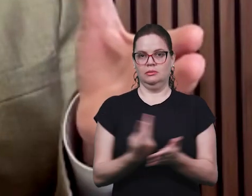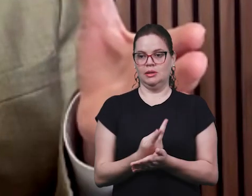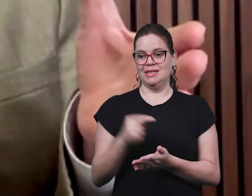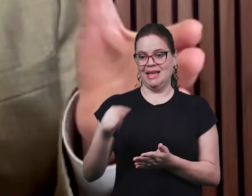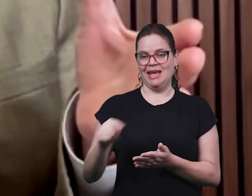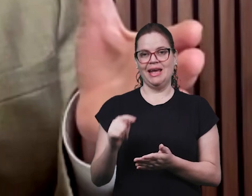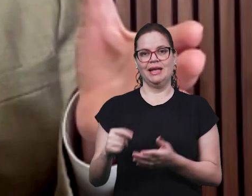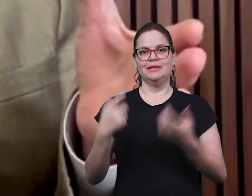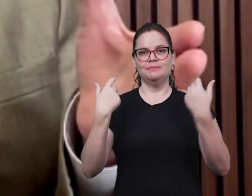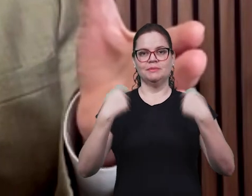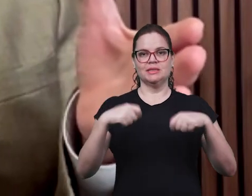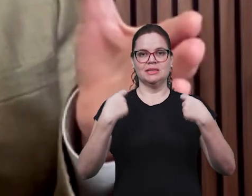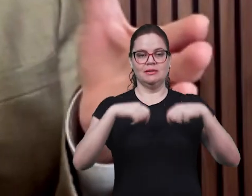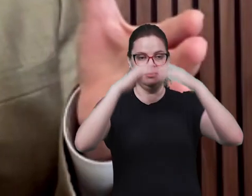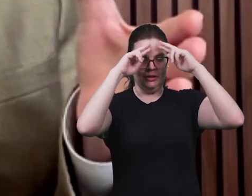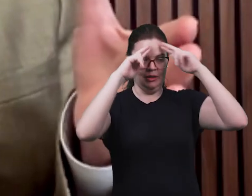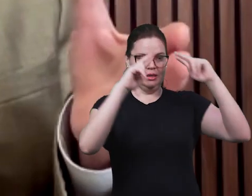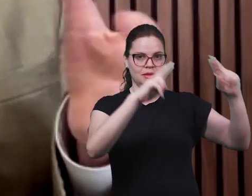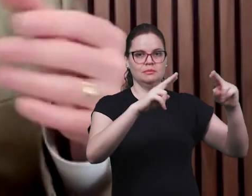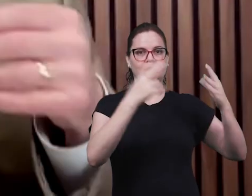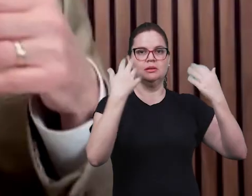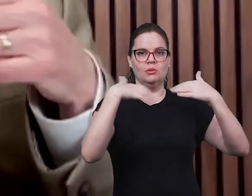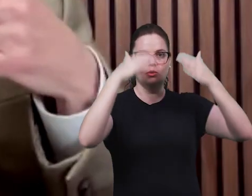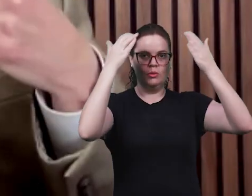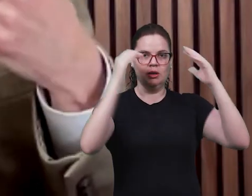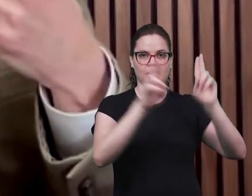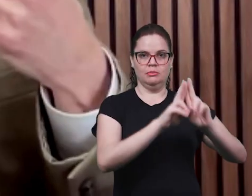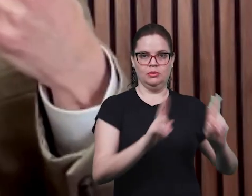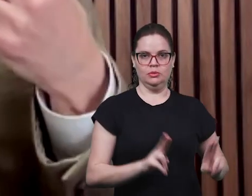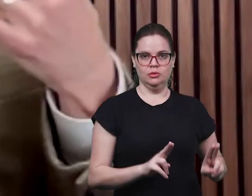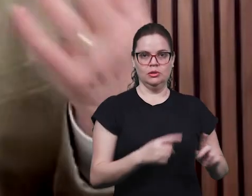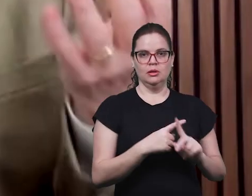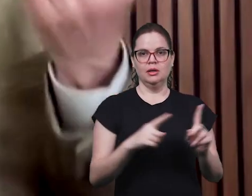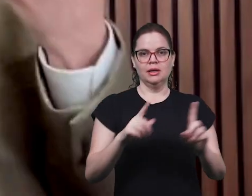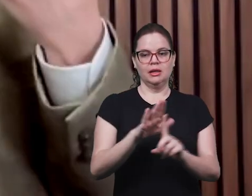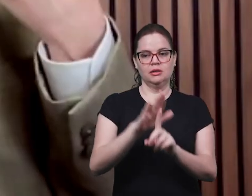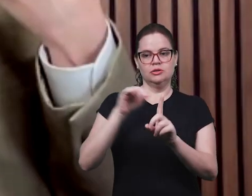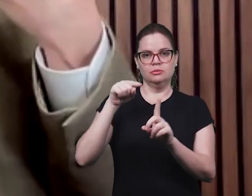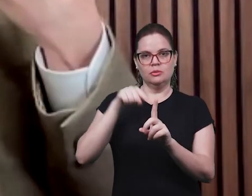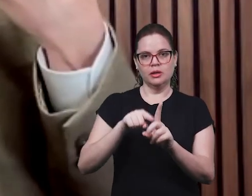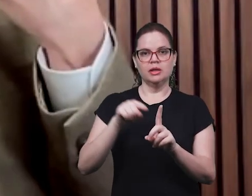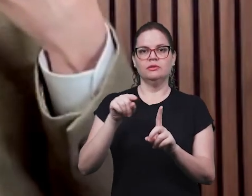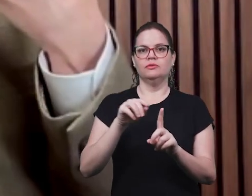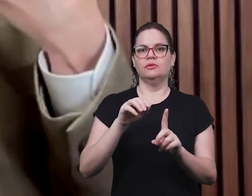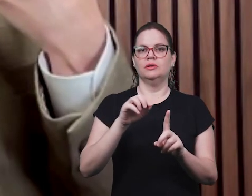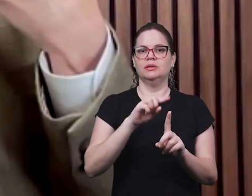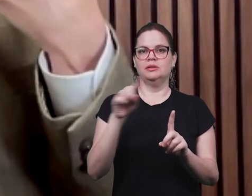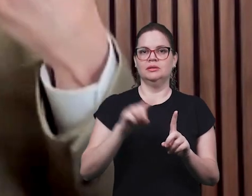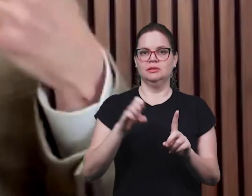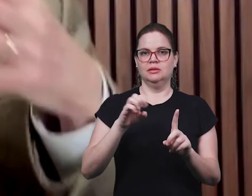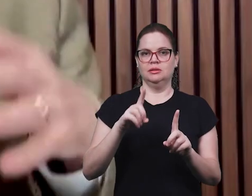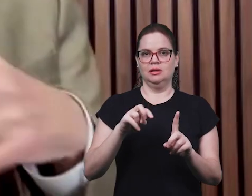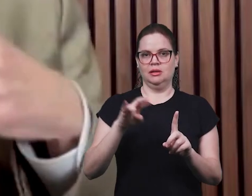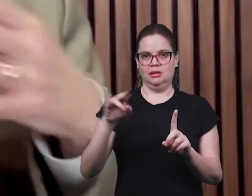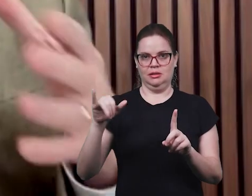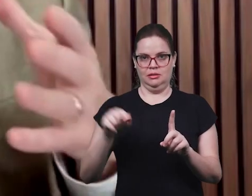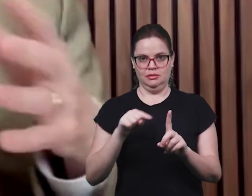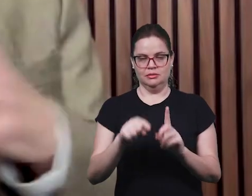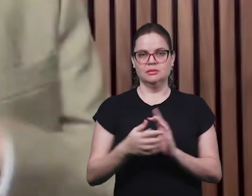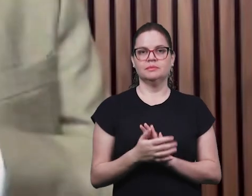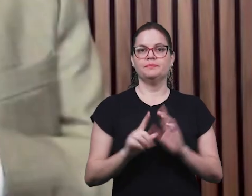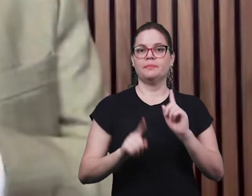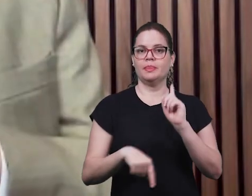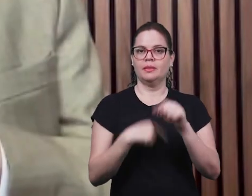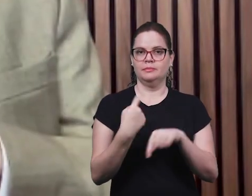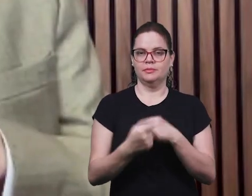o Zedequias, né, Zedequias. E após o retorno a Jerusalém, e isso nós vamos